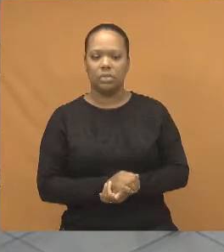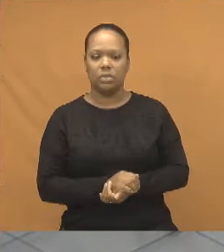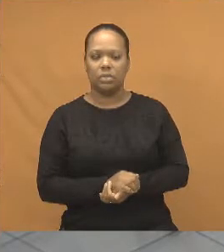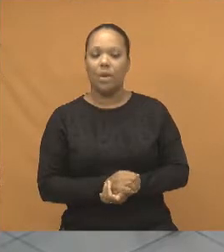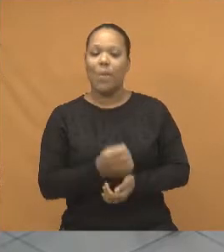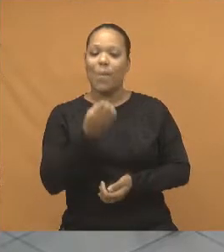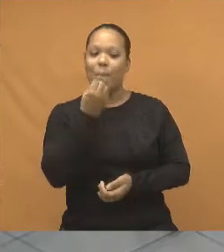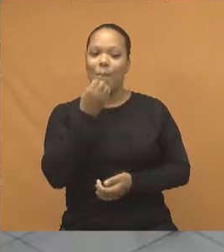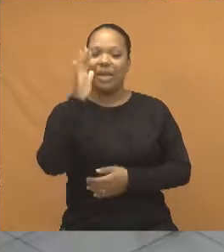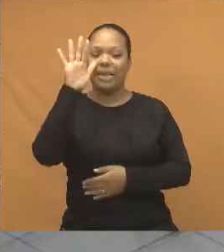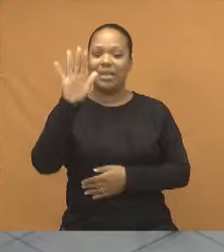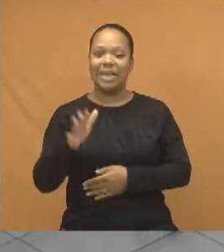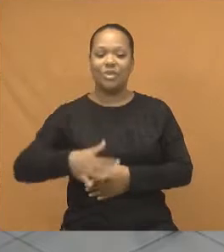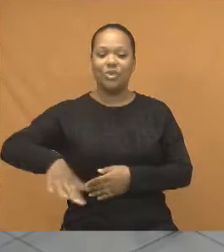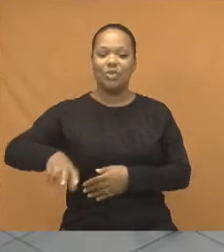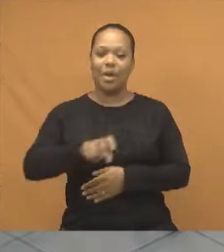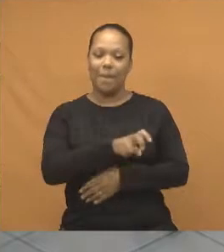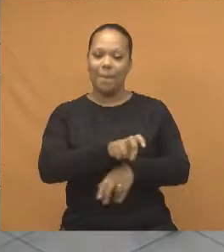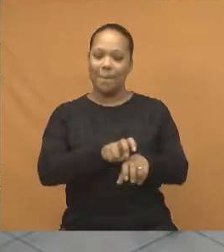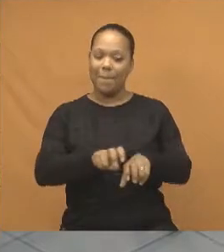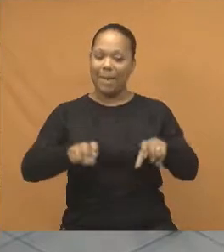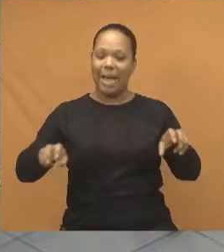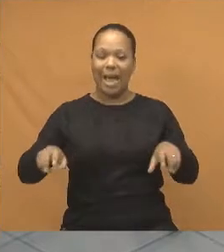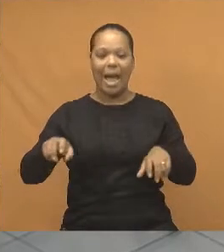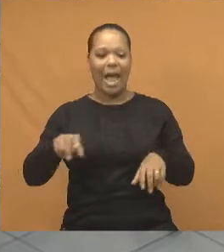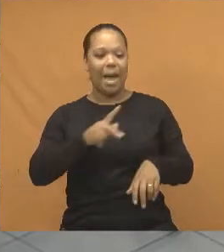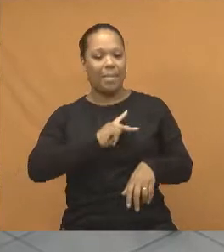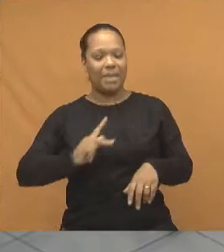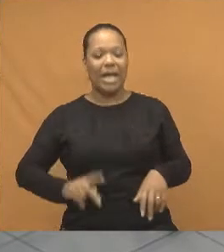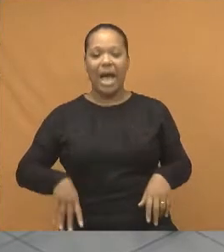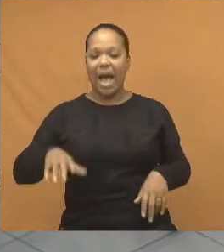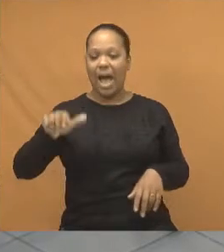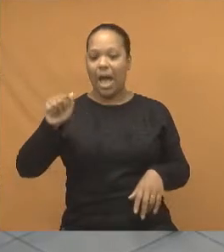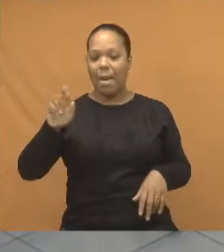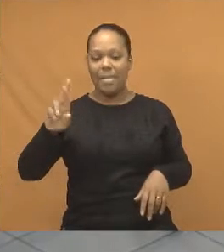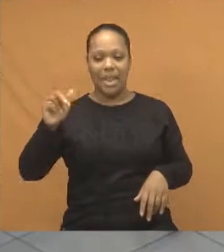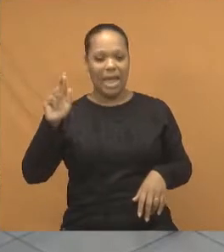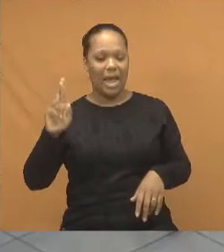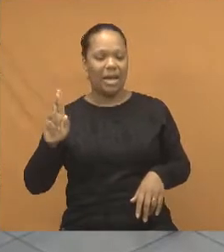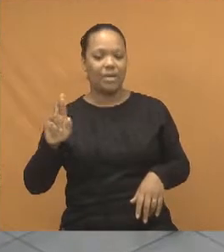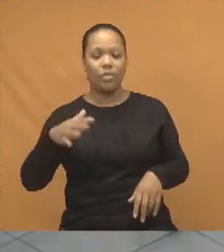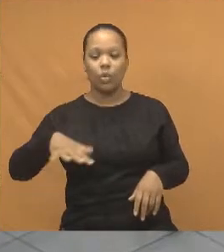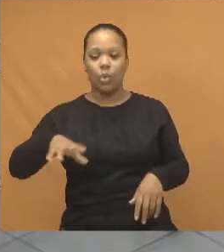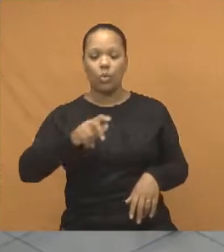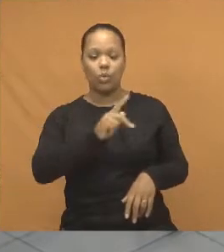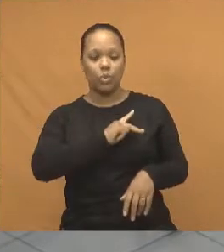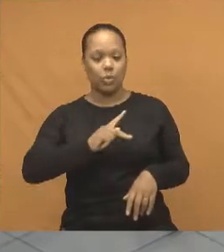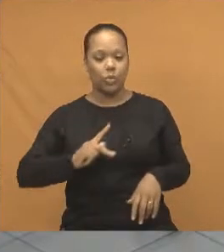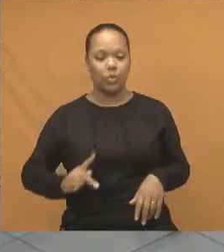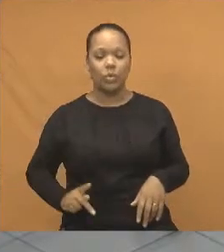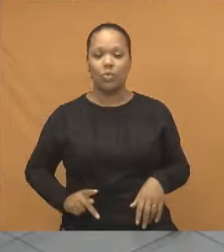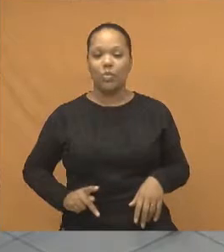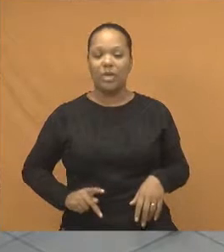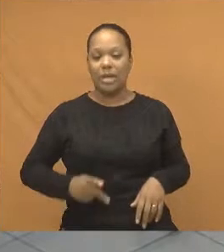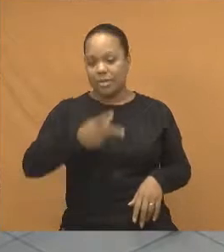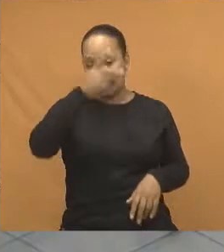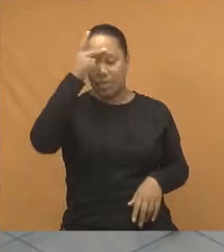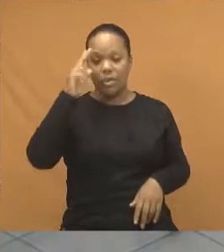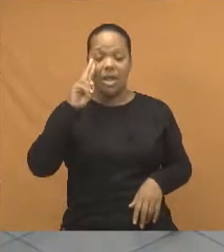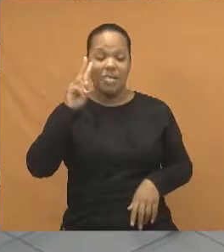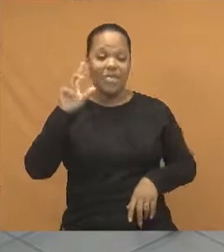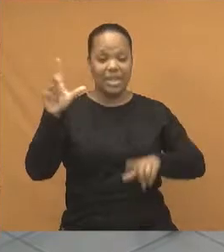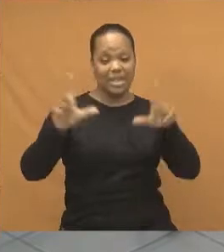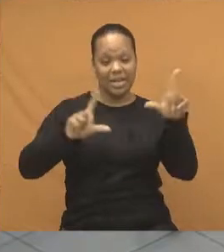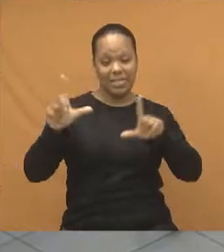Boa tarde a todos, cumprimento a mesa em nome do presidente Abner, os nobres colegas vereadores, os munícipes que nos acompanham pela TV Câmara, através